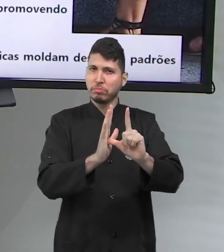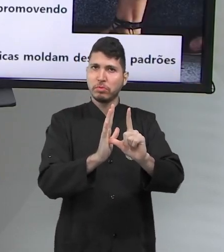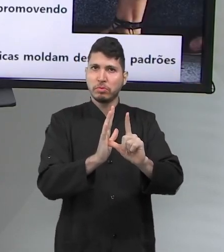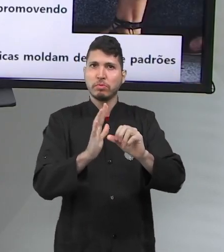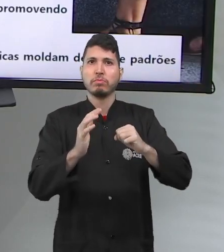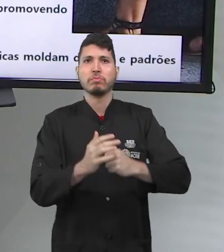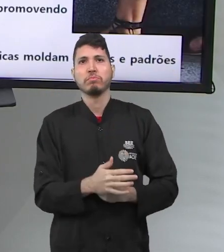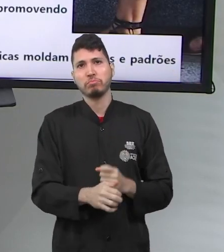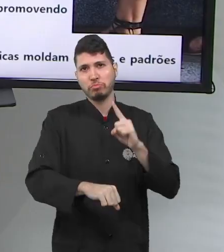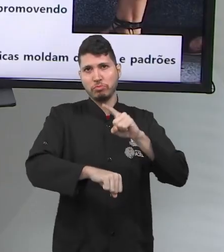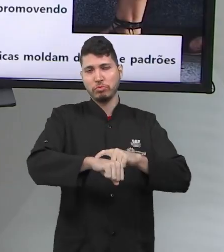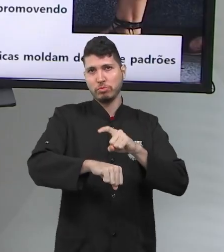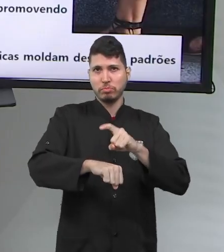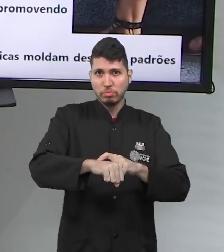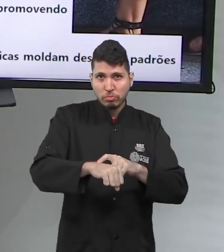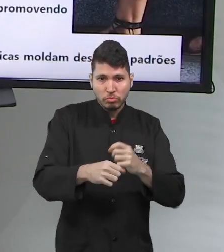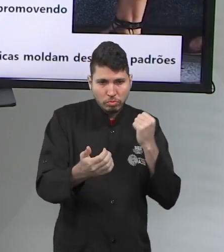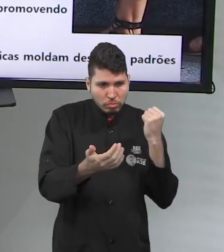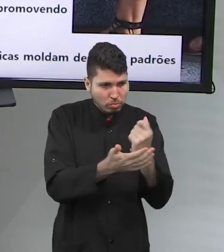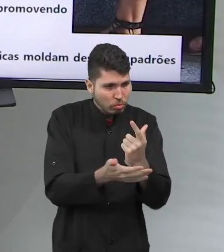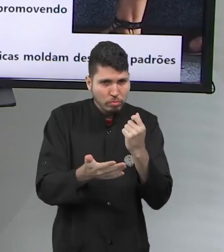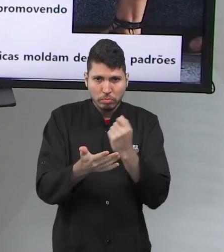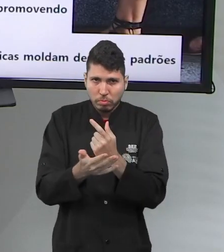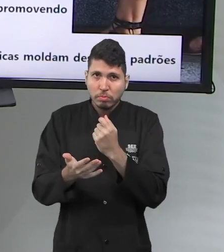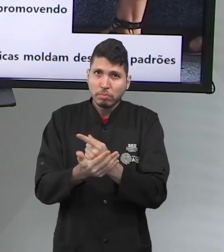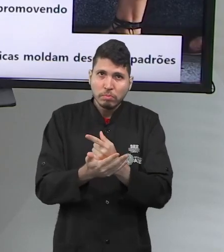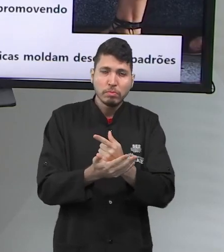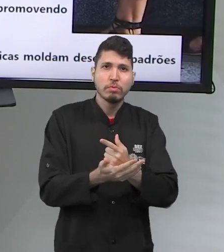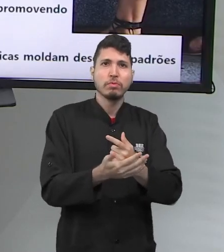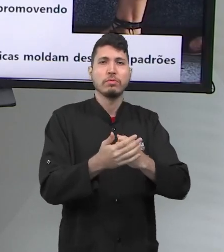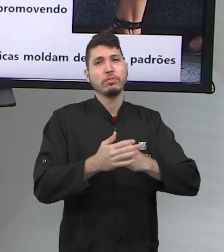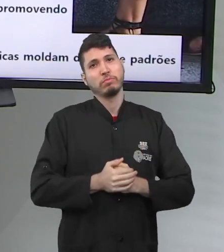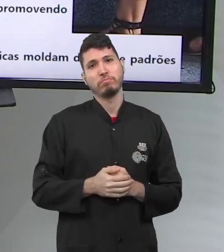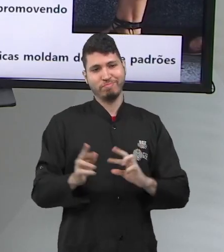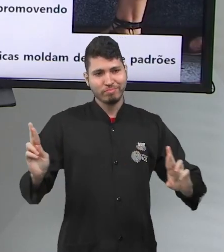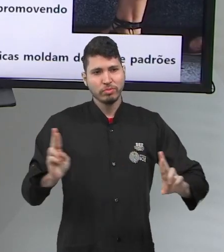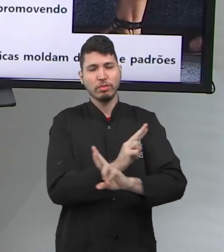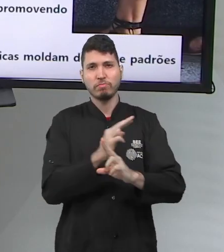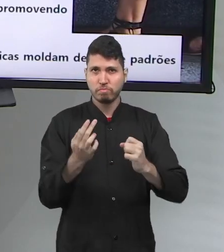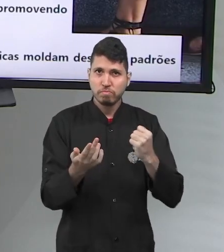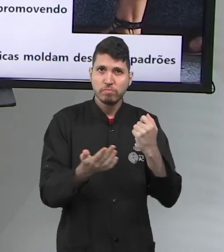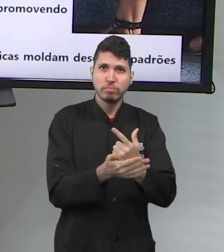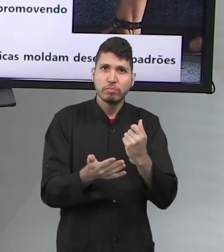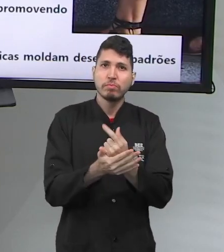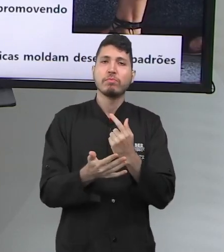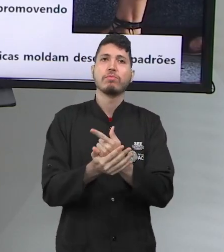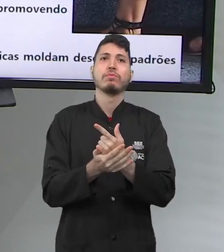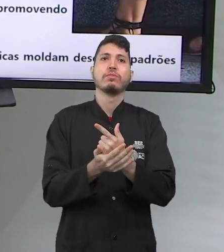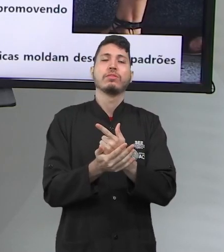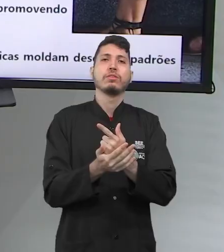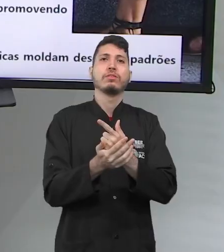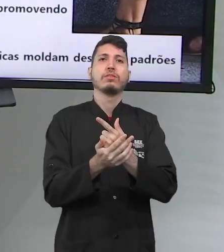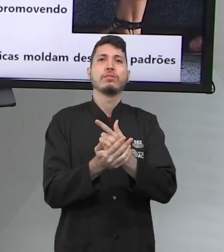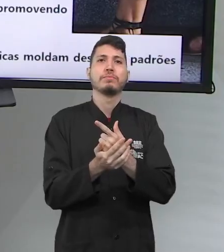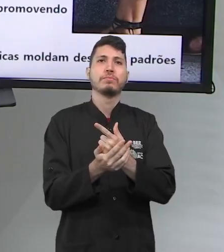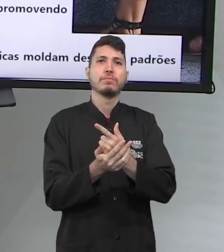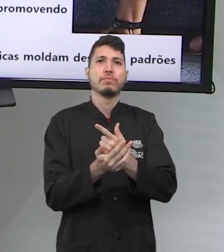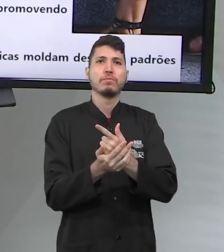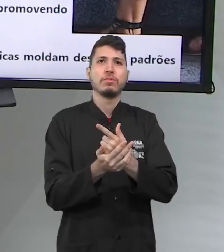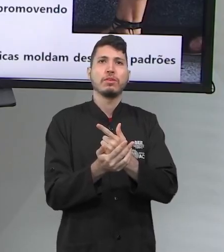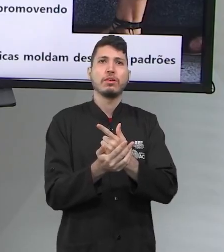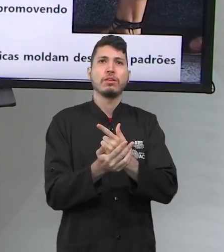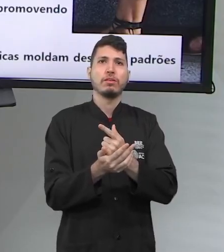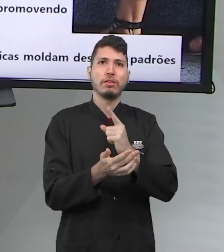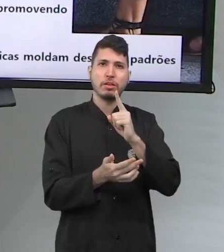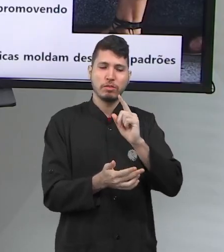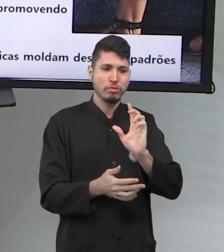momento de compras. Porque quando nós tratamos do consumo, nós estamos falando justamente do comprar,